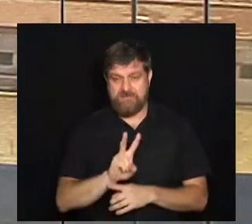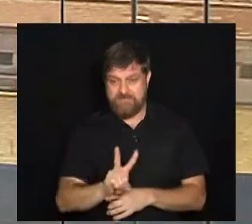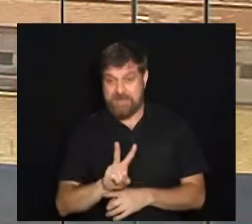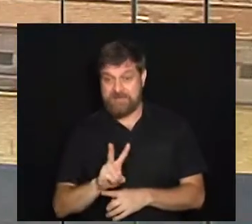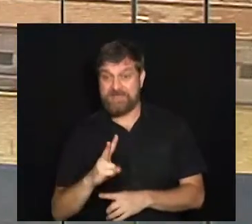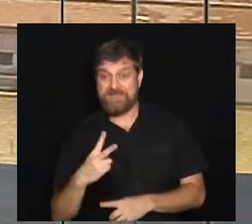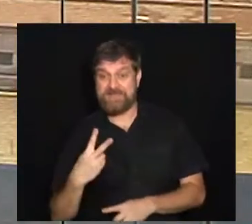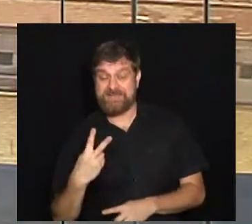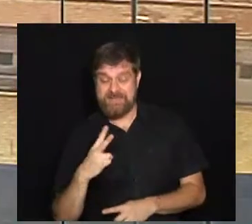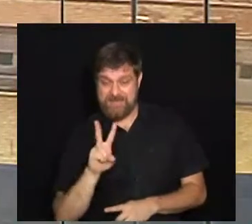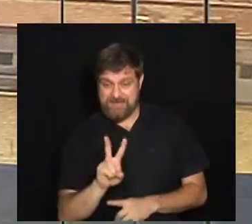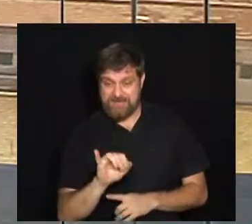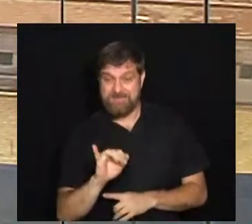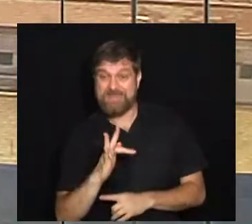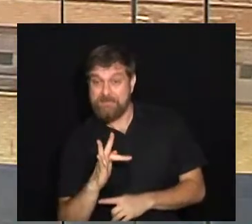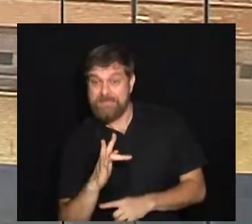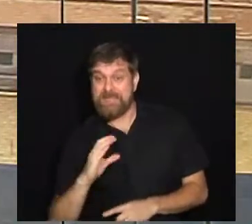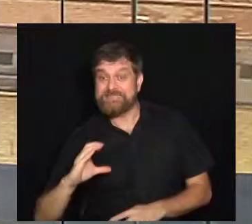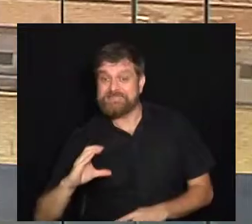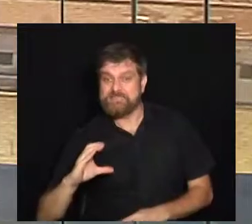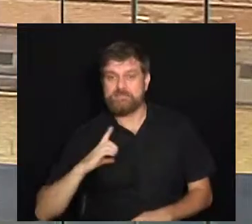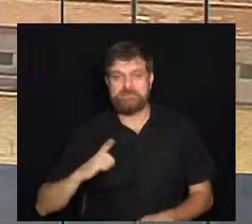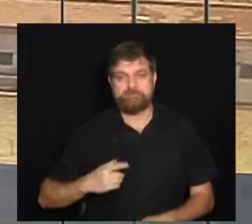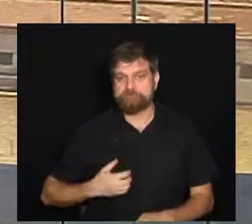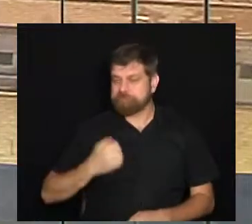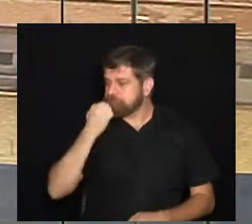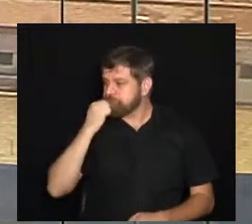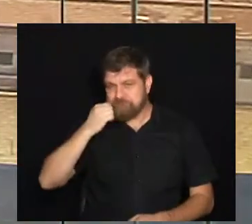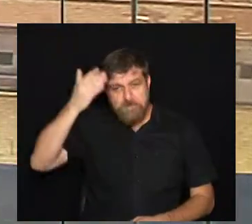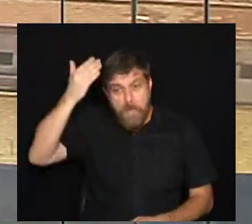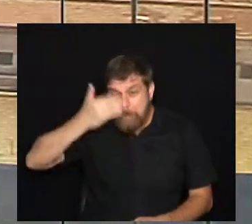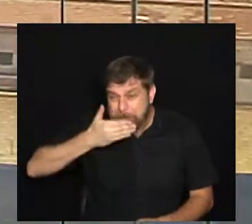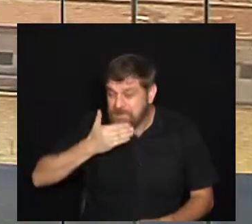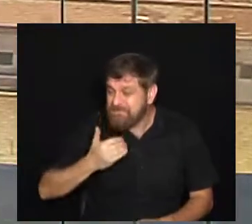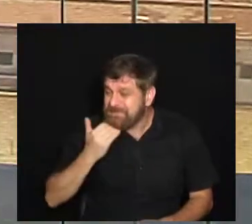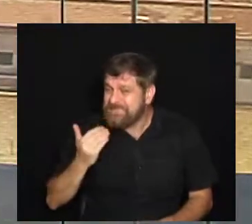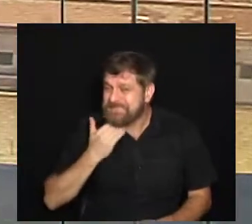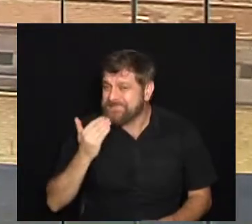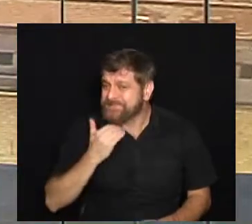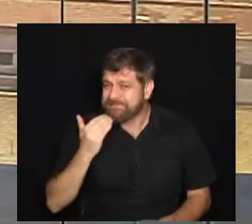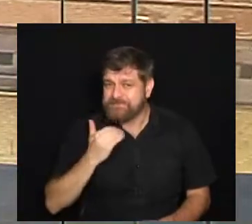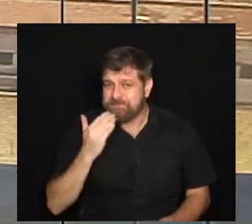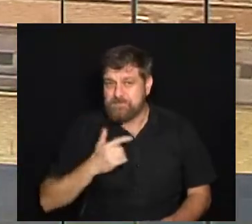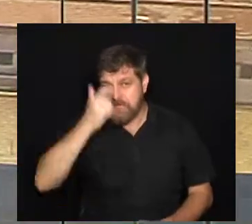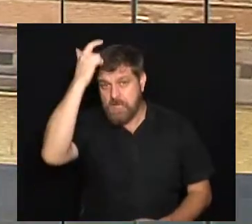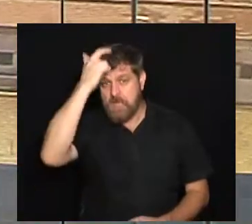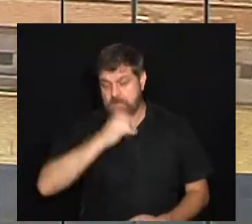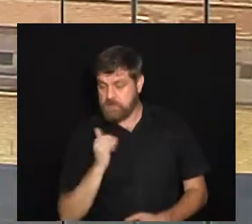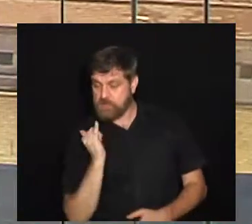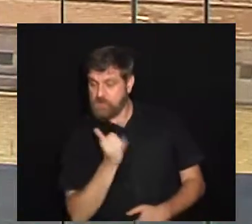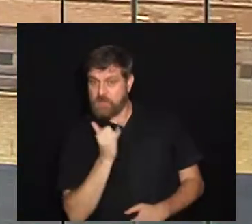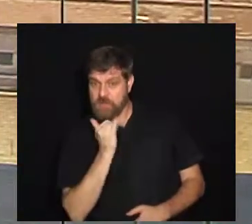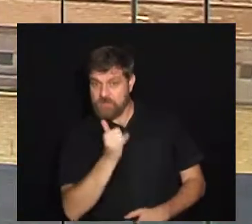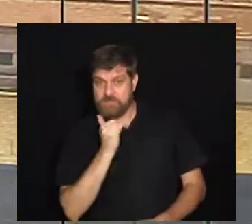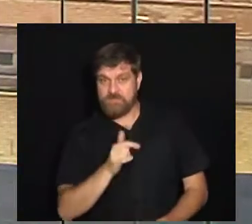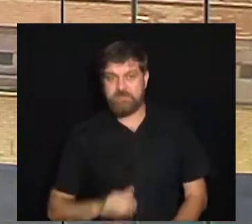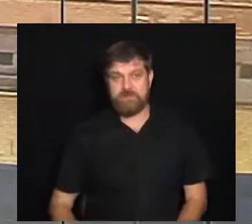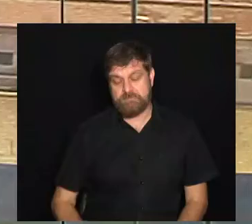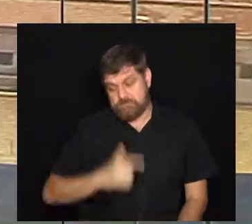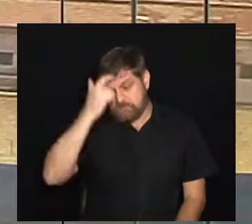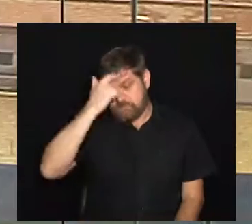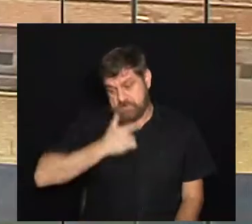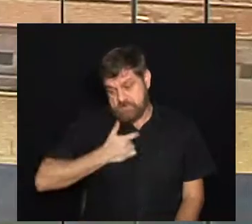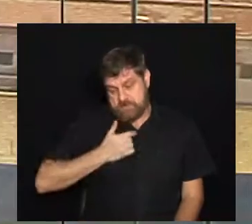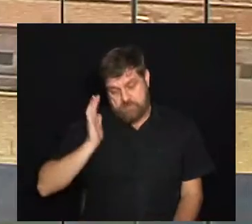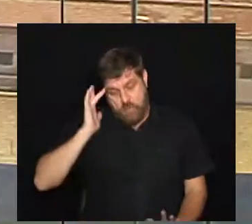dose de vitamina c e vamos fazer uma imensa diferença é a ciência não demonstrou que existe qualquer diferença nesse sentido e eu falo aqui né em nome